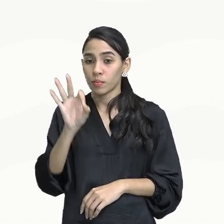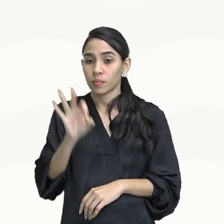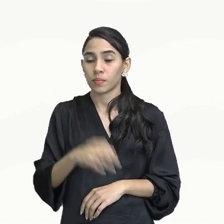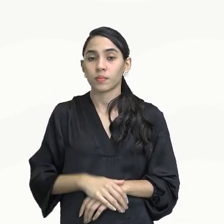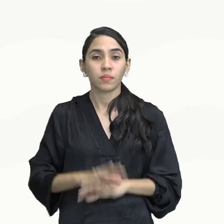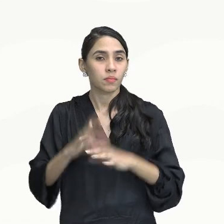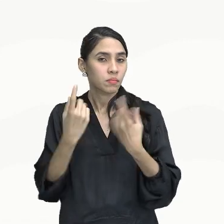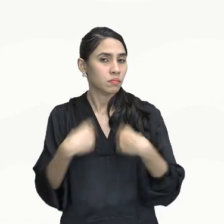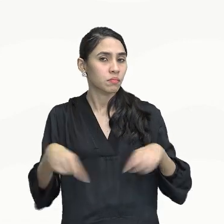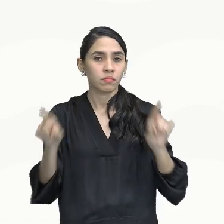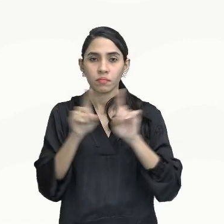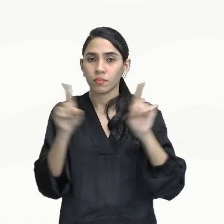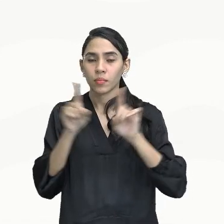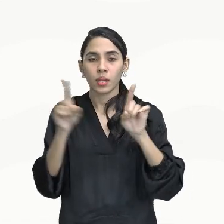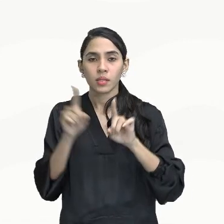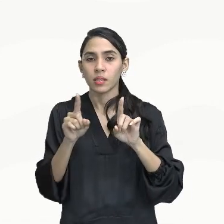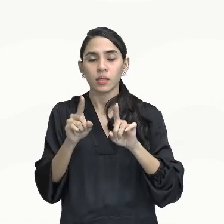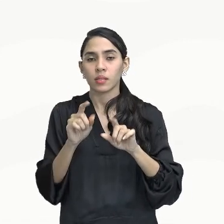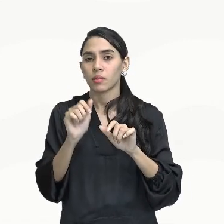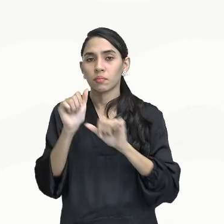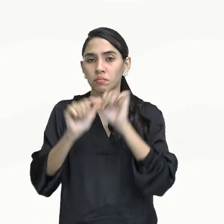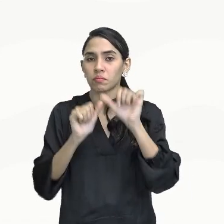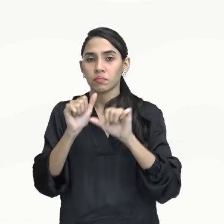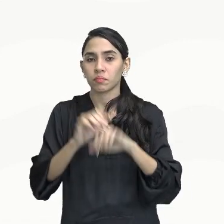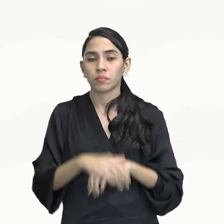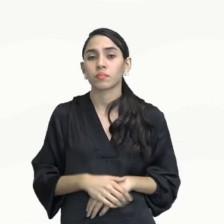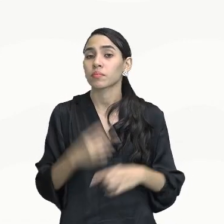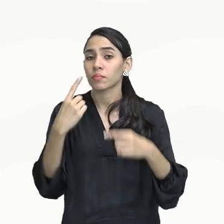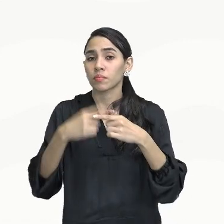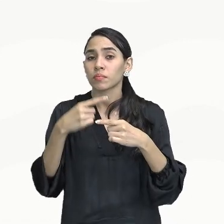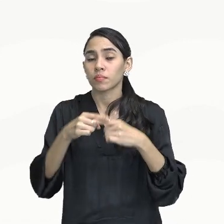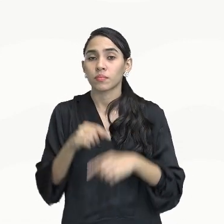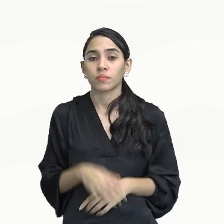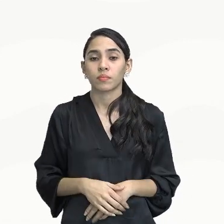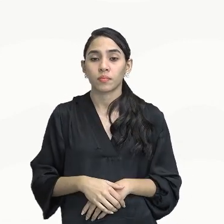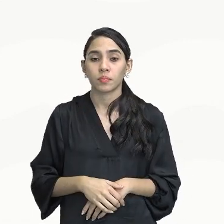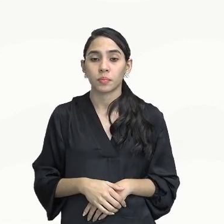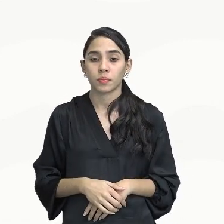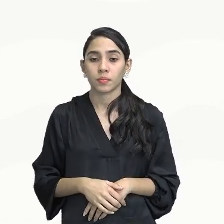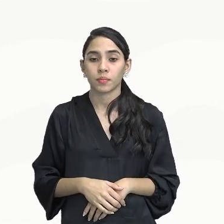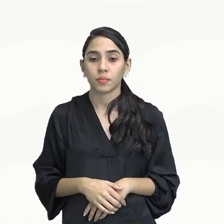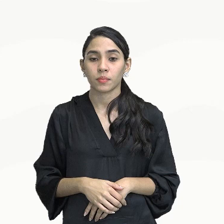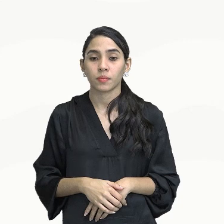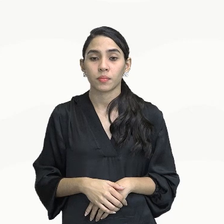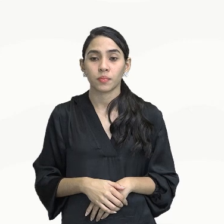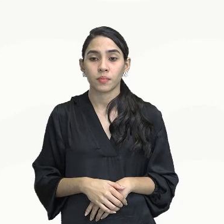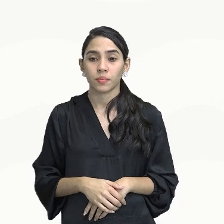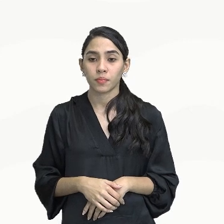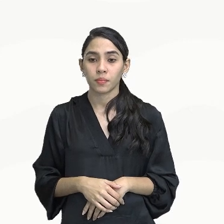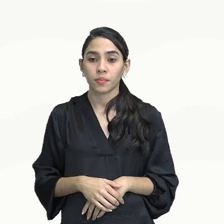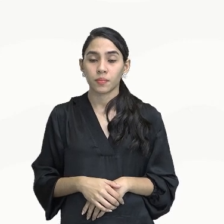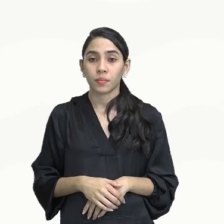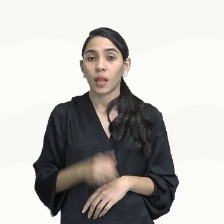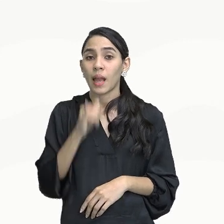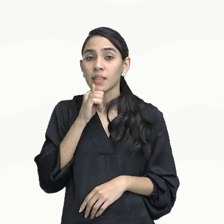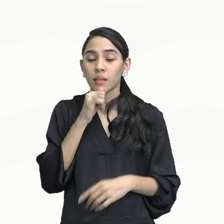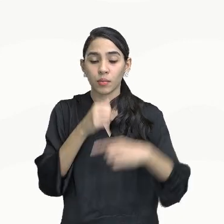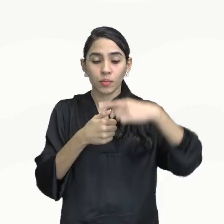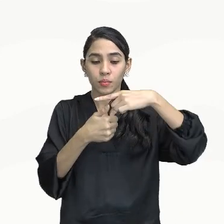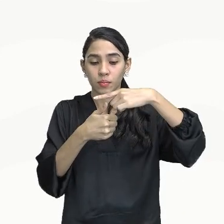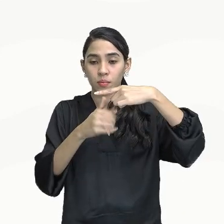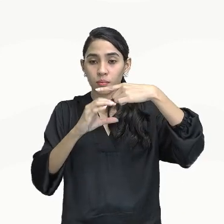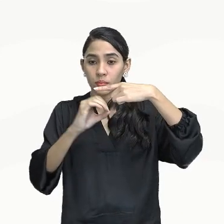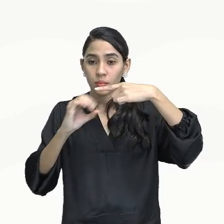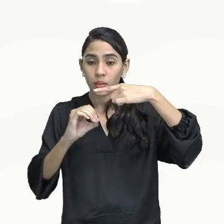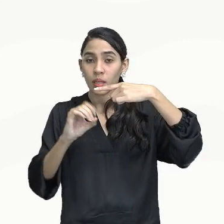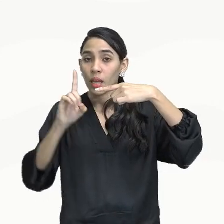eu nem preciso passar isso para decimal. Por quê? Quando você verifica que está sobre 100, então isso daí é